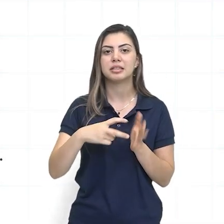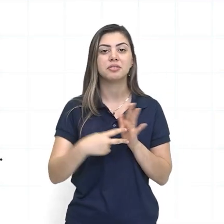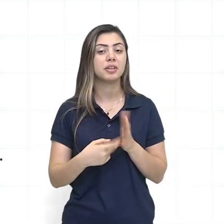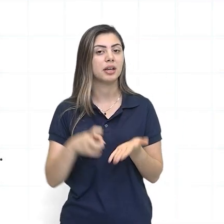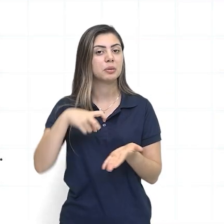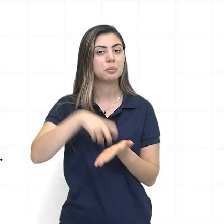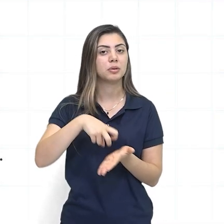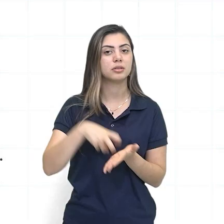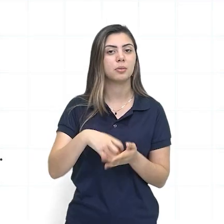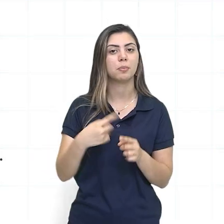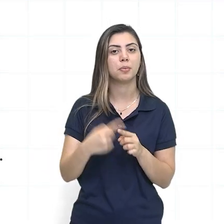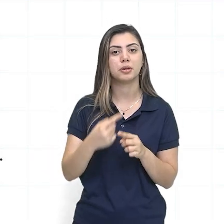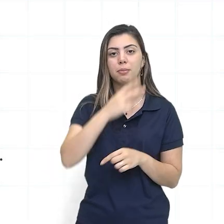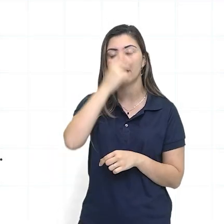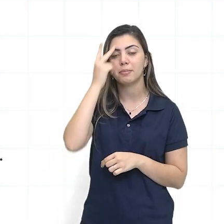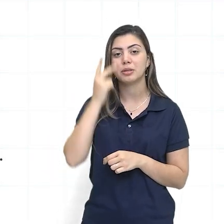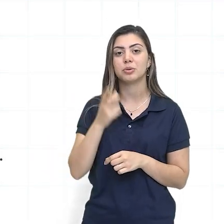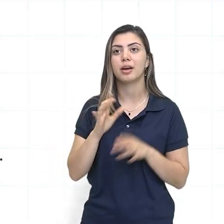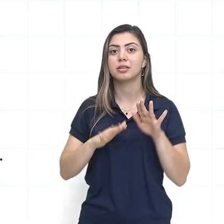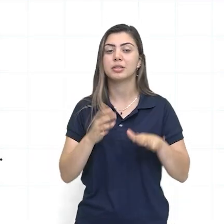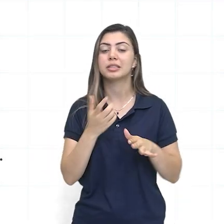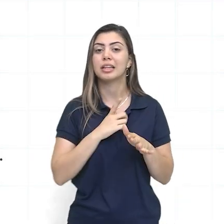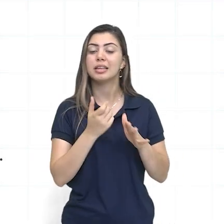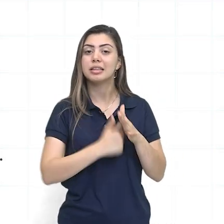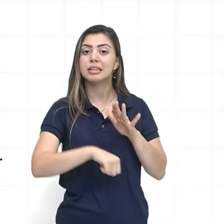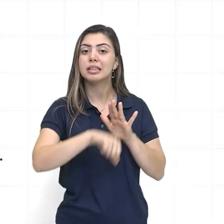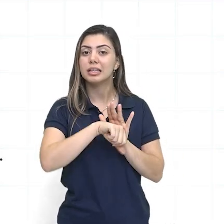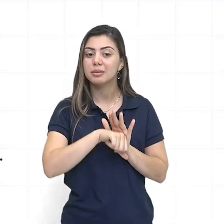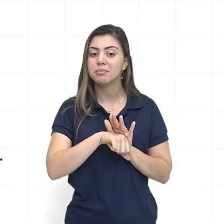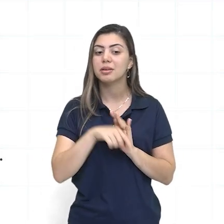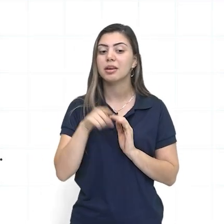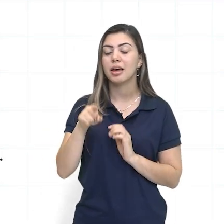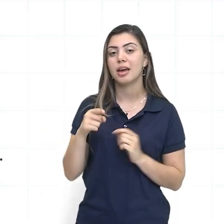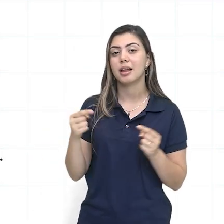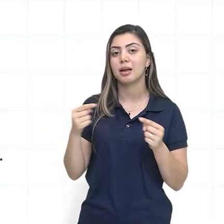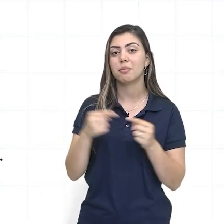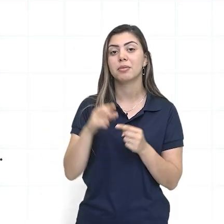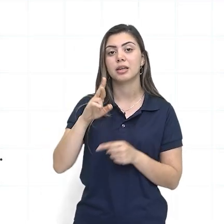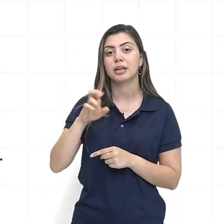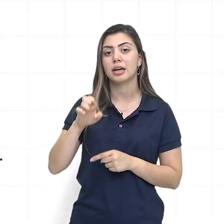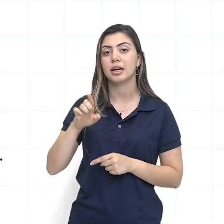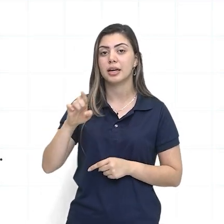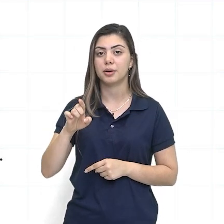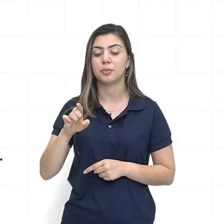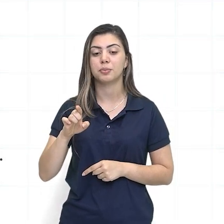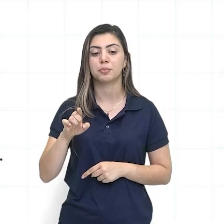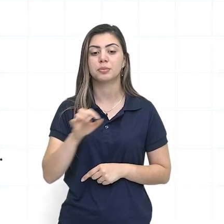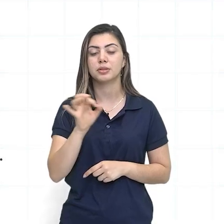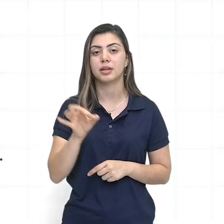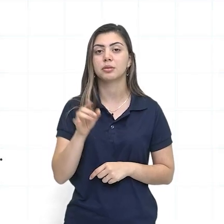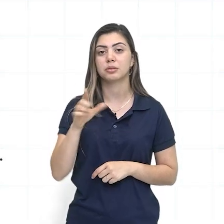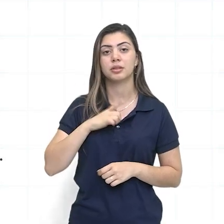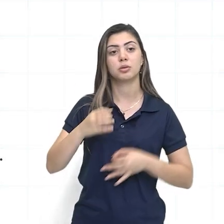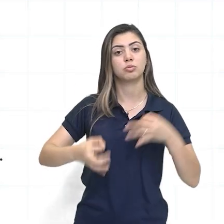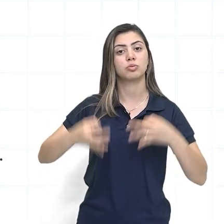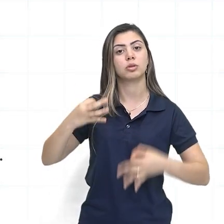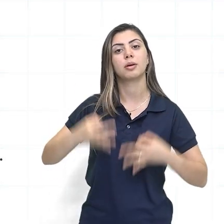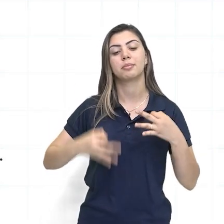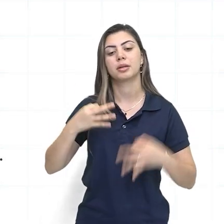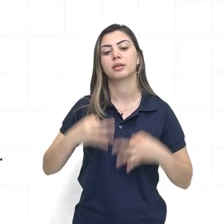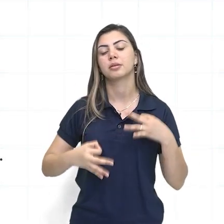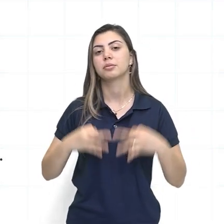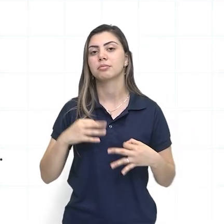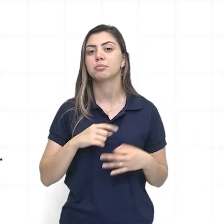uma pessoa comete um determinado crime, ela se torna um réu, né? E ela vai para um julgamento, né,